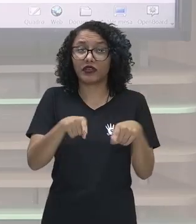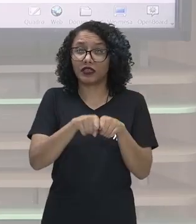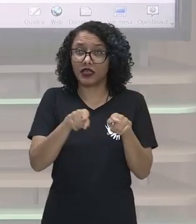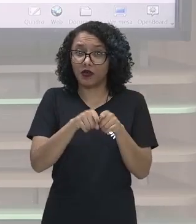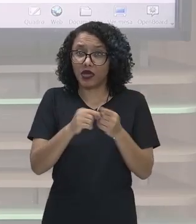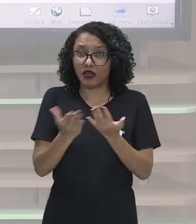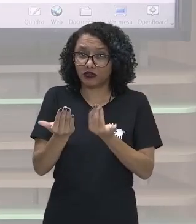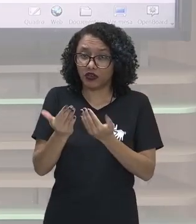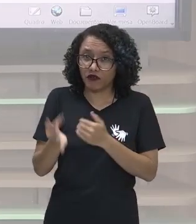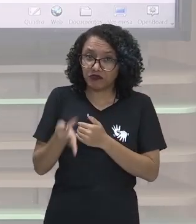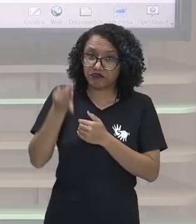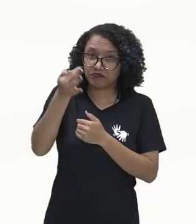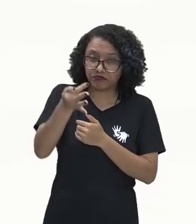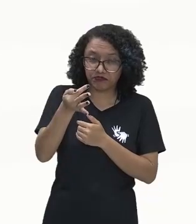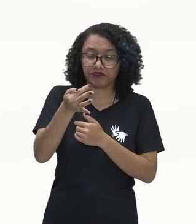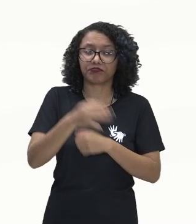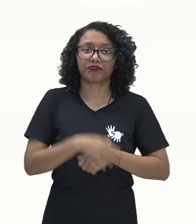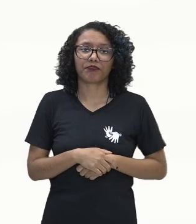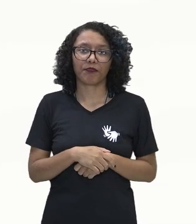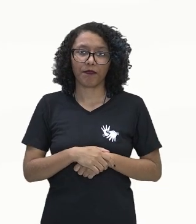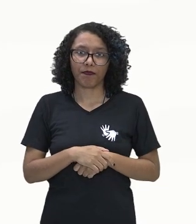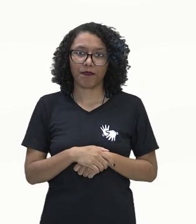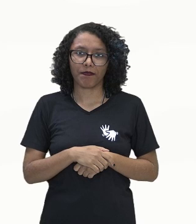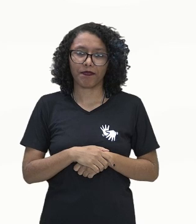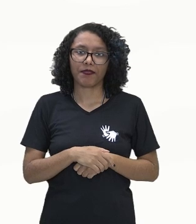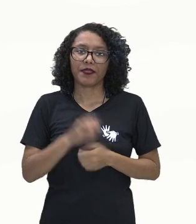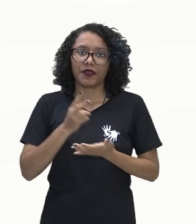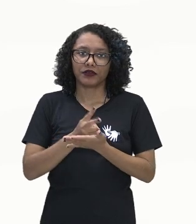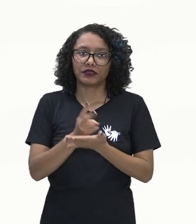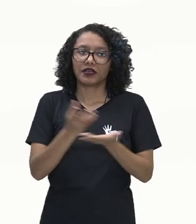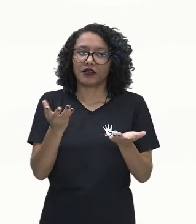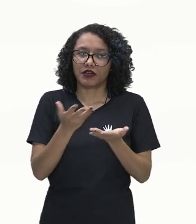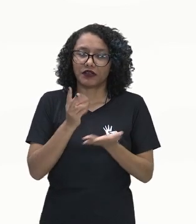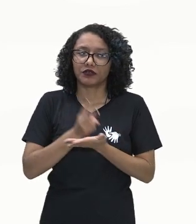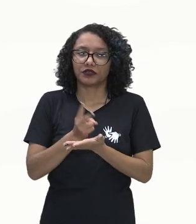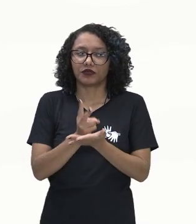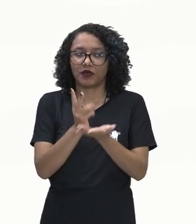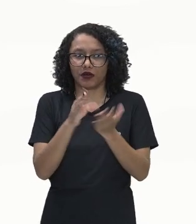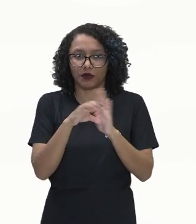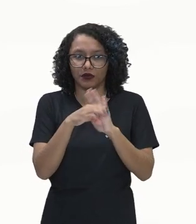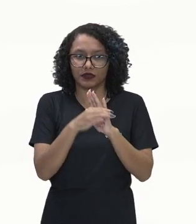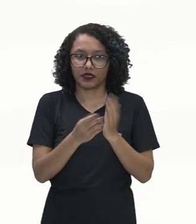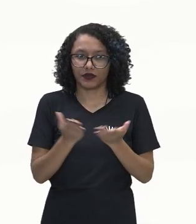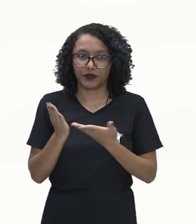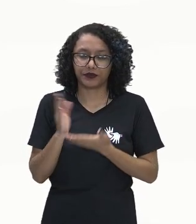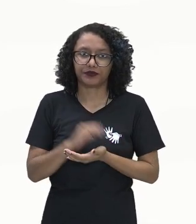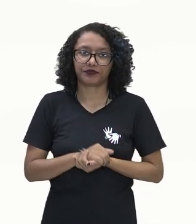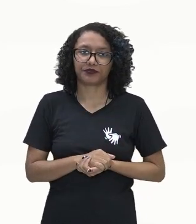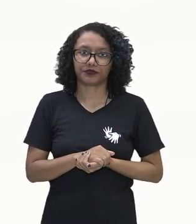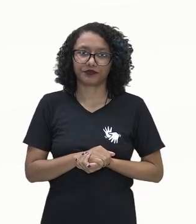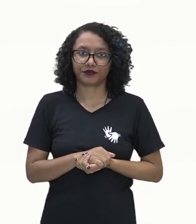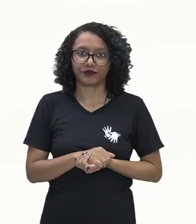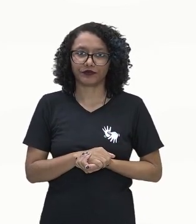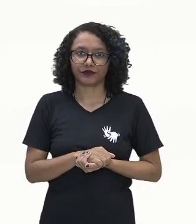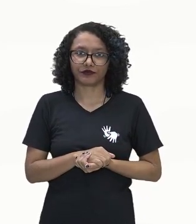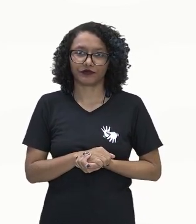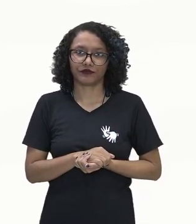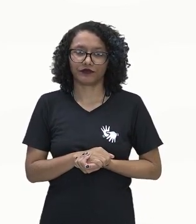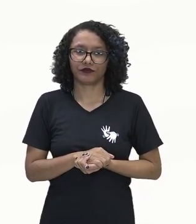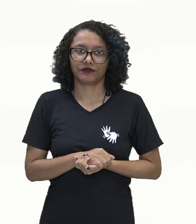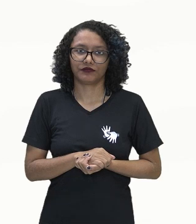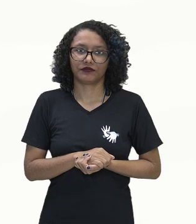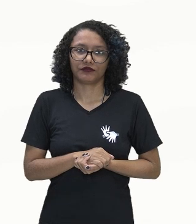tá bom? Dando continuidade, a gente vai continuar caracterizando ali esse protagonismo juvenil. Tudo bem? Bem,